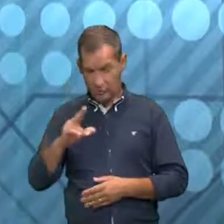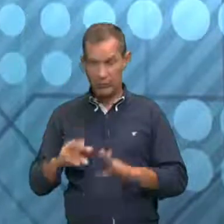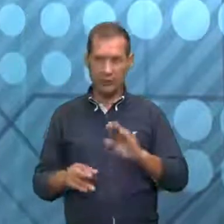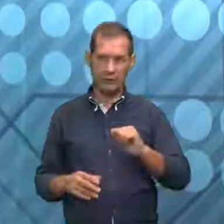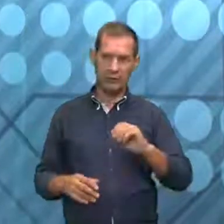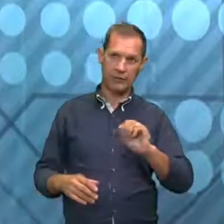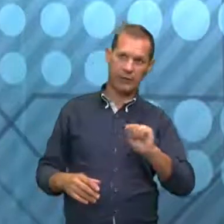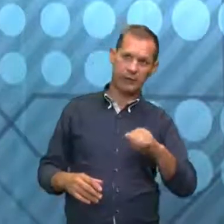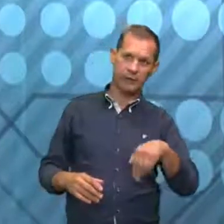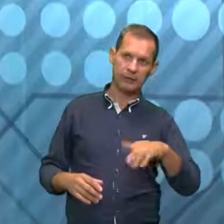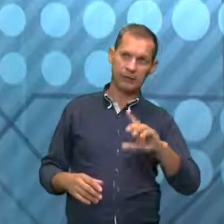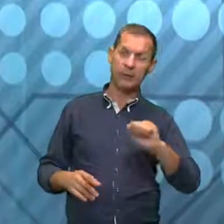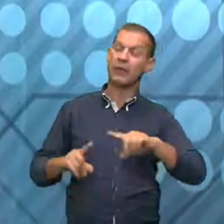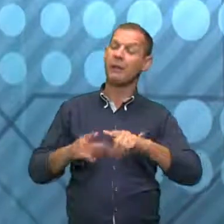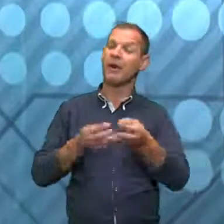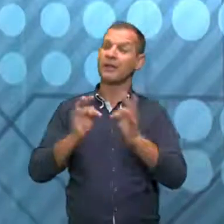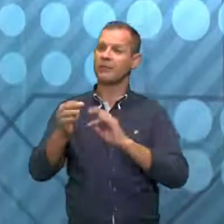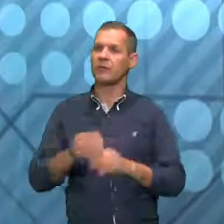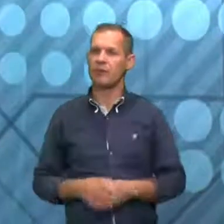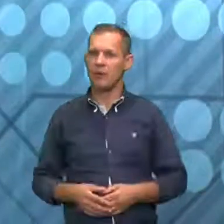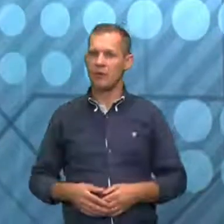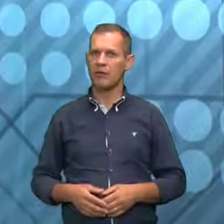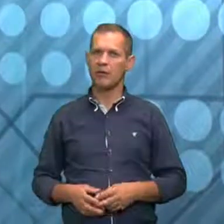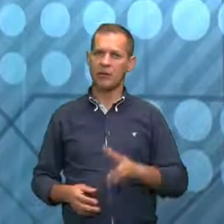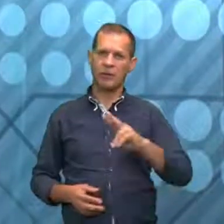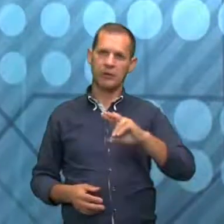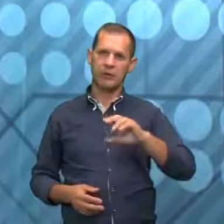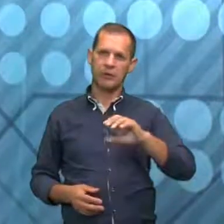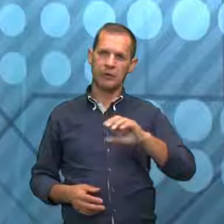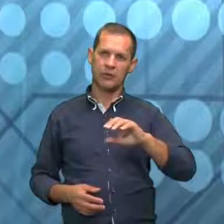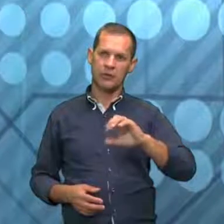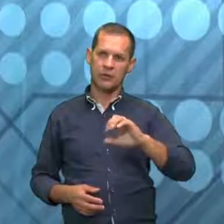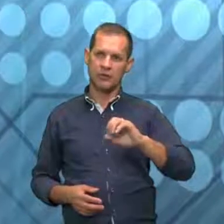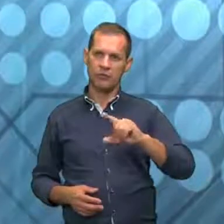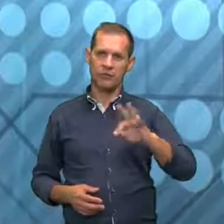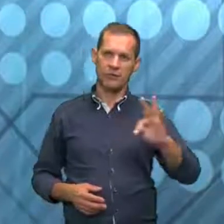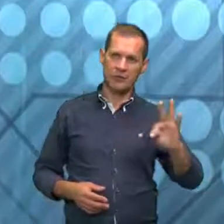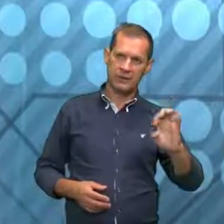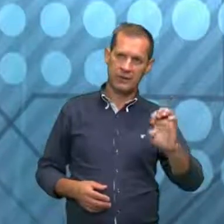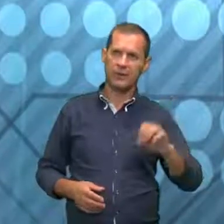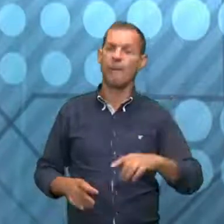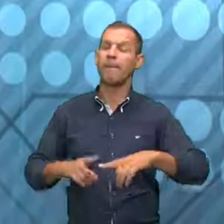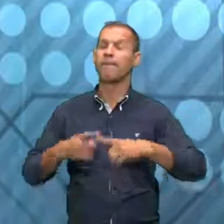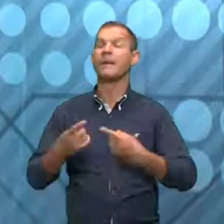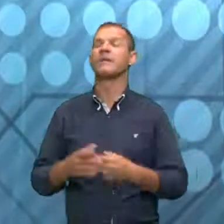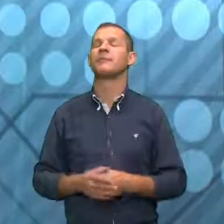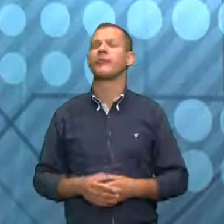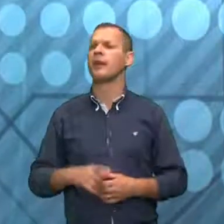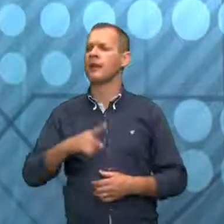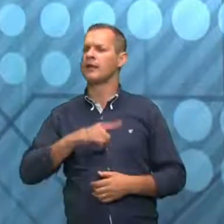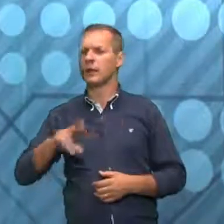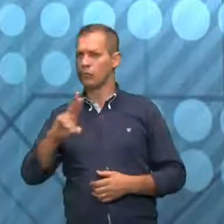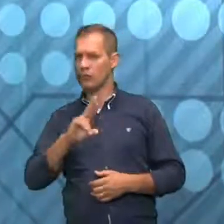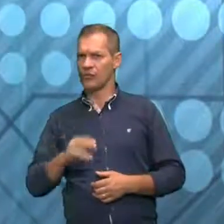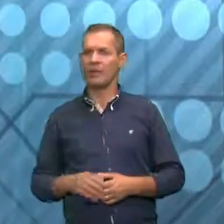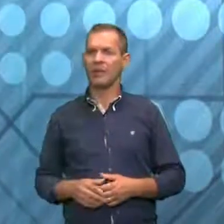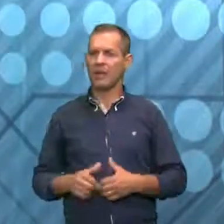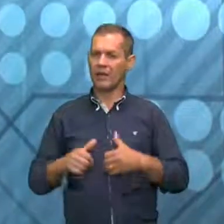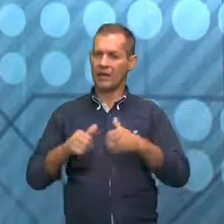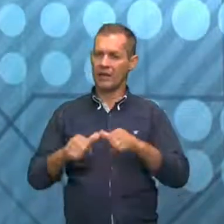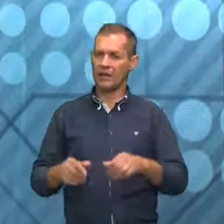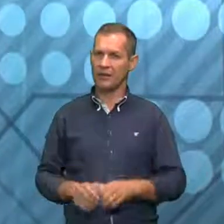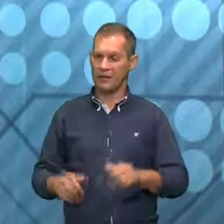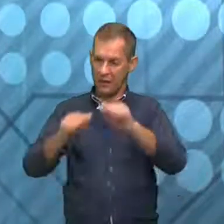banda. E a tecnologia de VoLTE, Voice over LTE, ela está utilizando essa